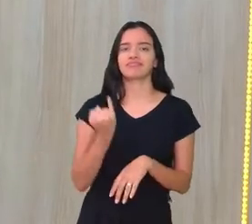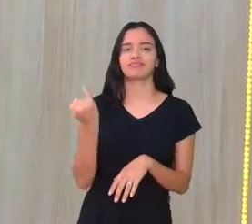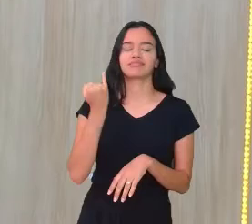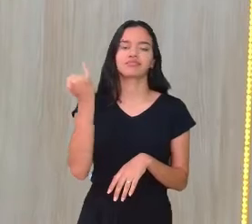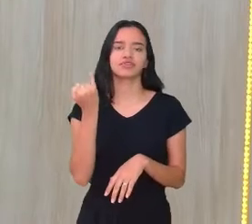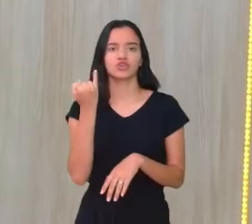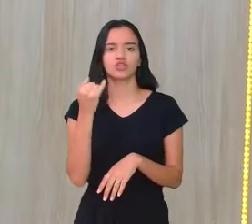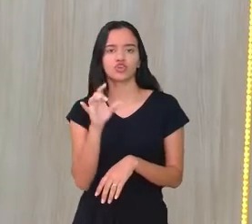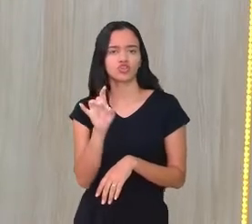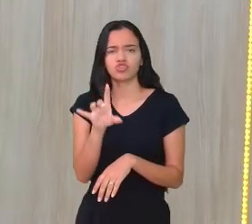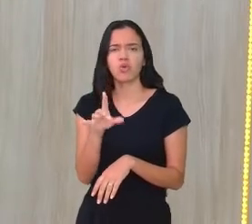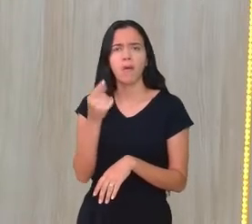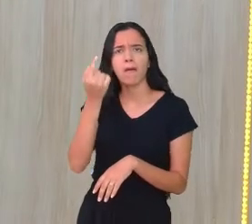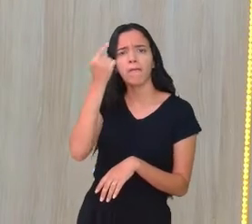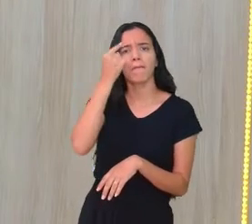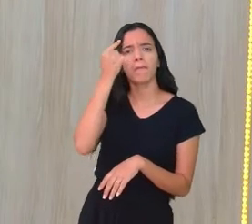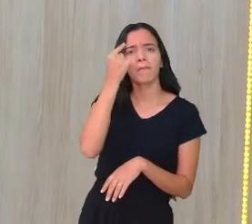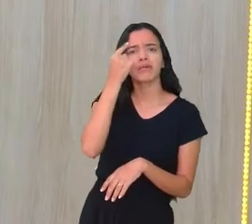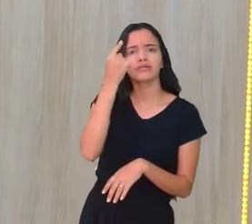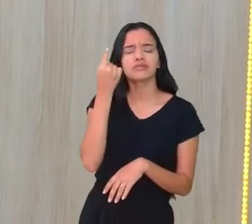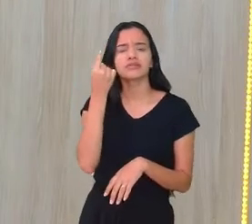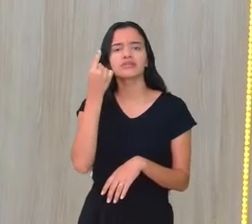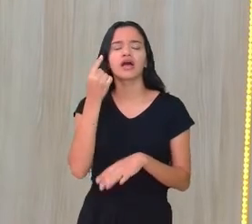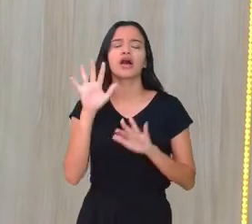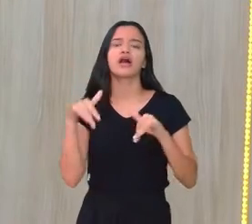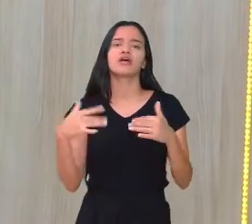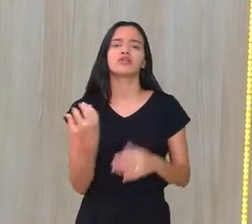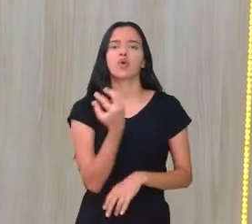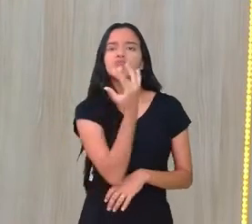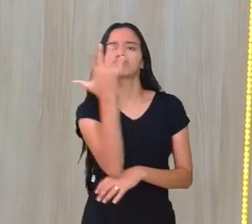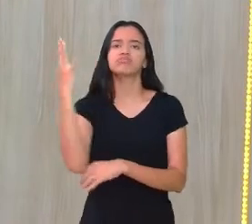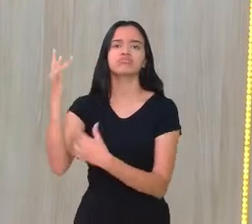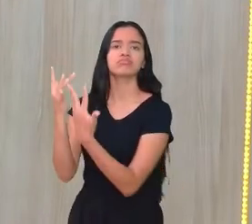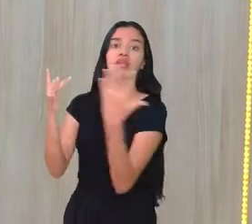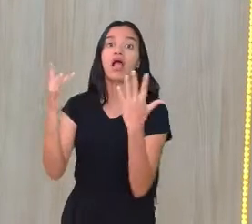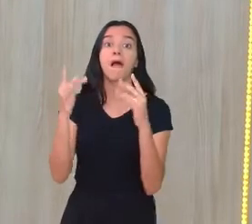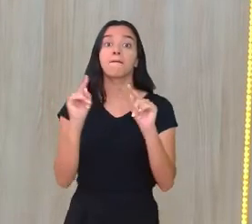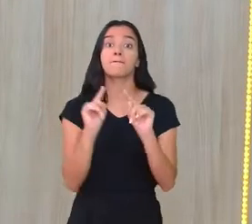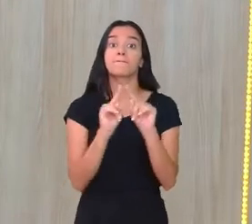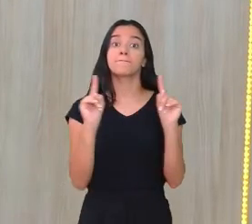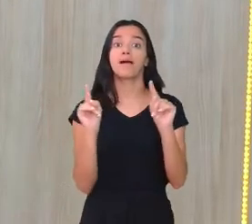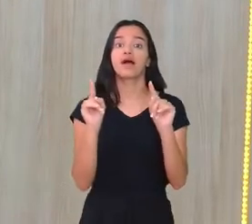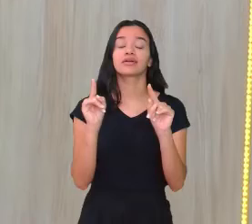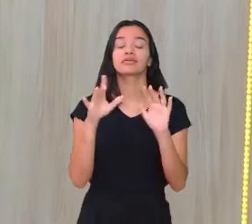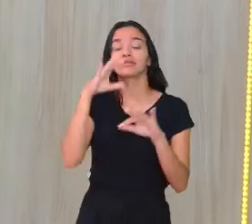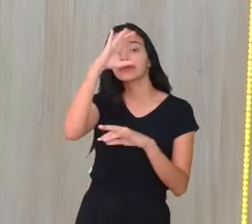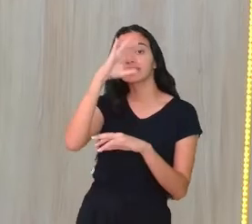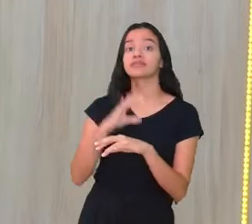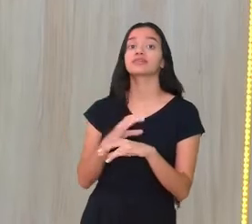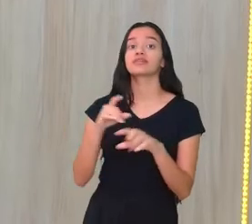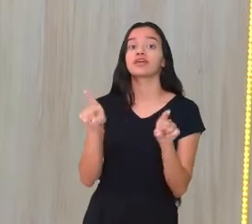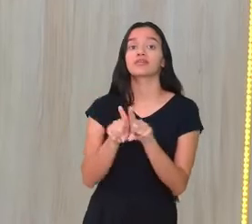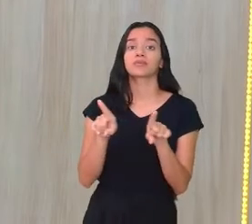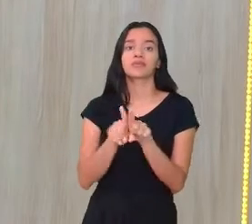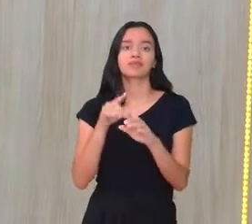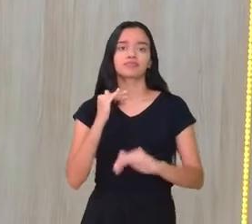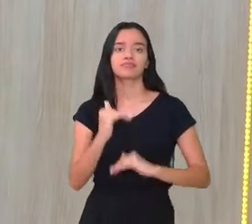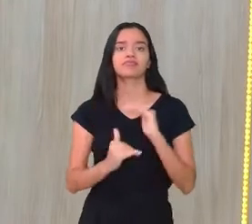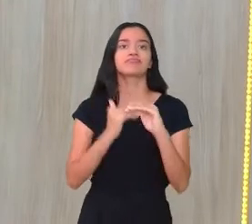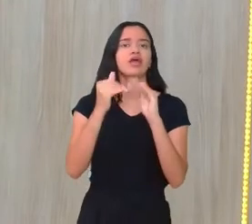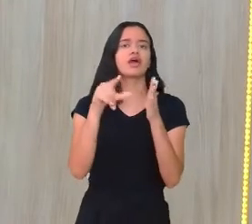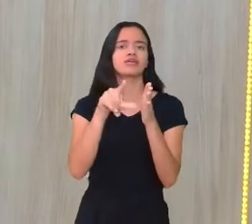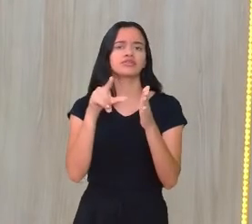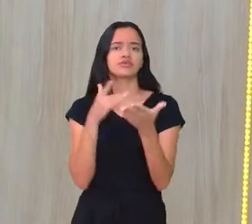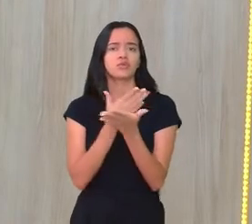importante, não só para a gente pensar sobre o meio ambiente, mas também um fator de cidadania e desenvolvimento. Antes